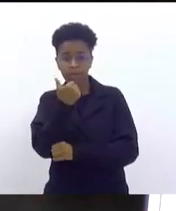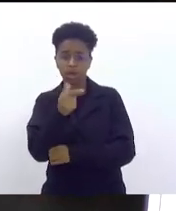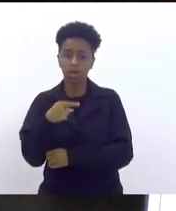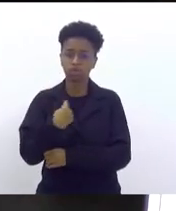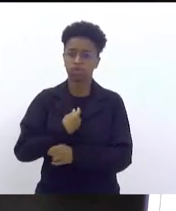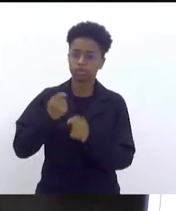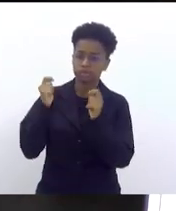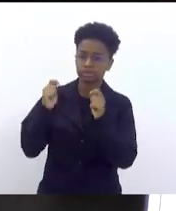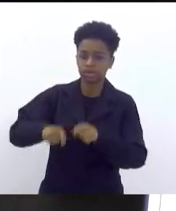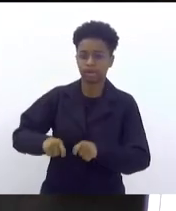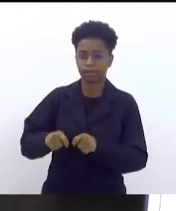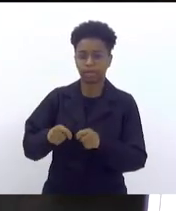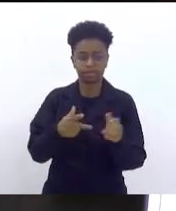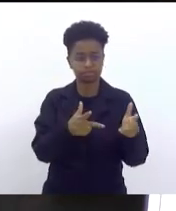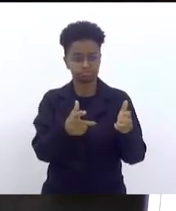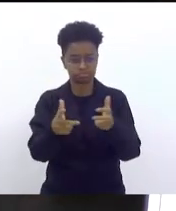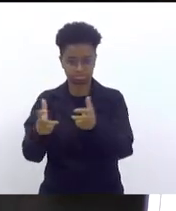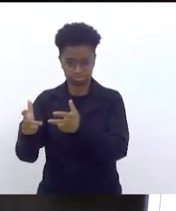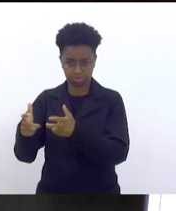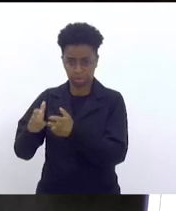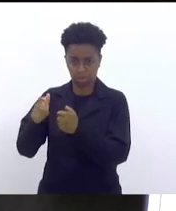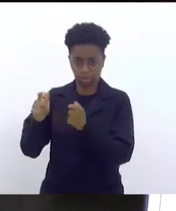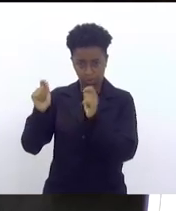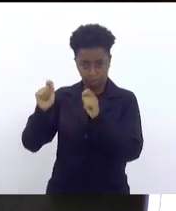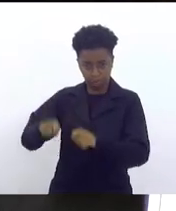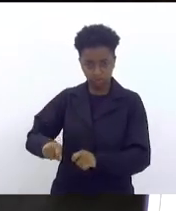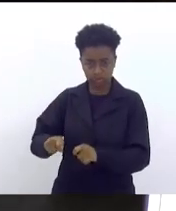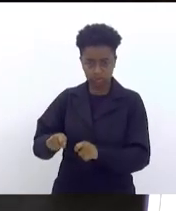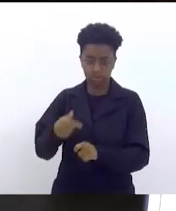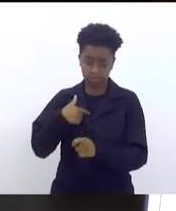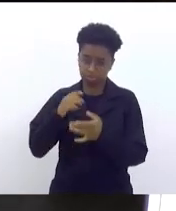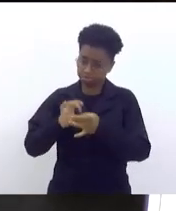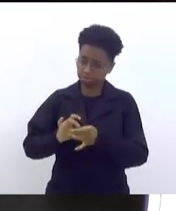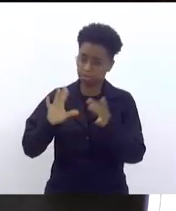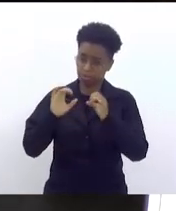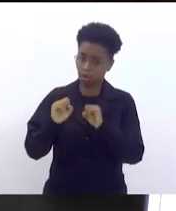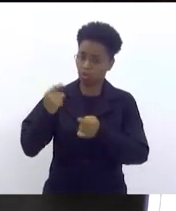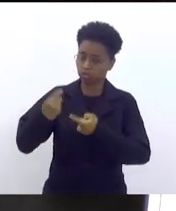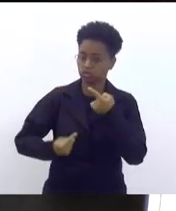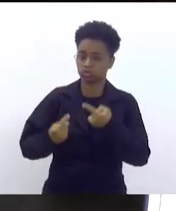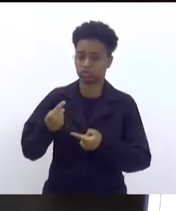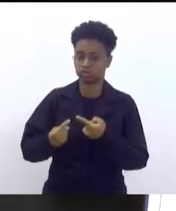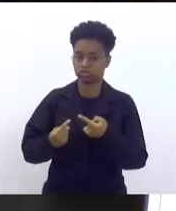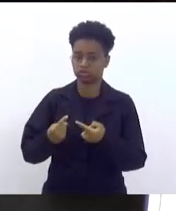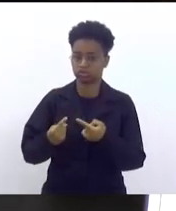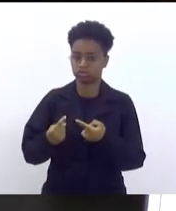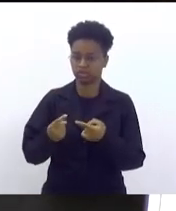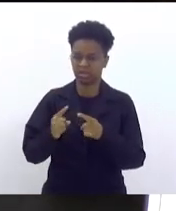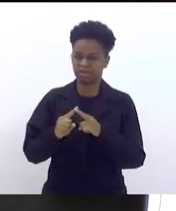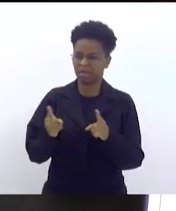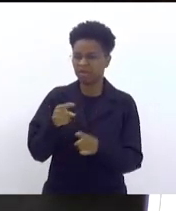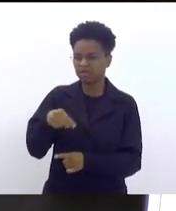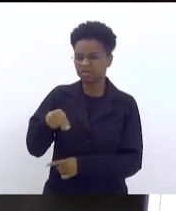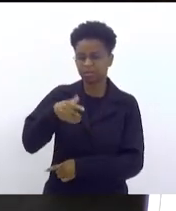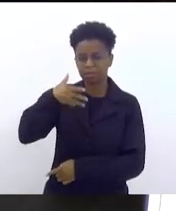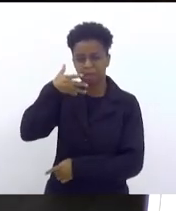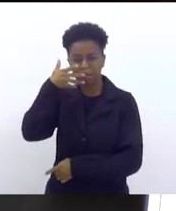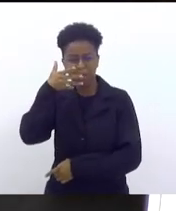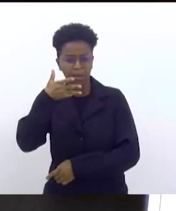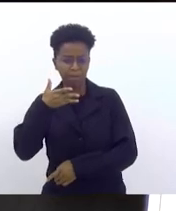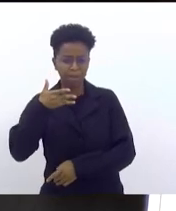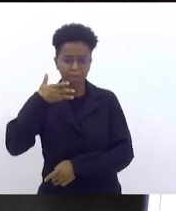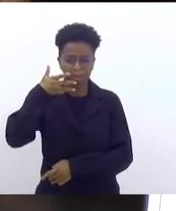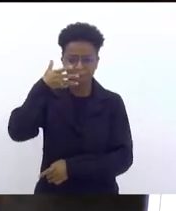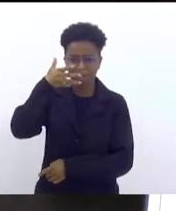de ver possibilidades estão aberta a discussão agora não me venha com narrativa